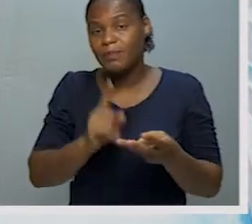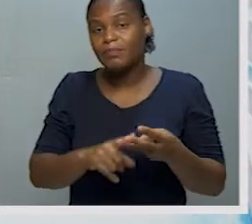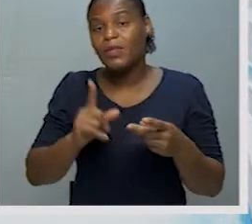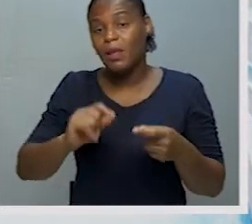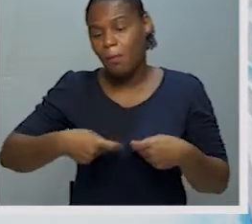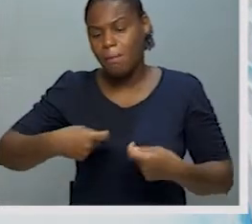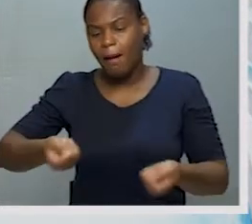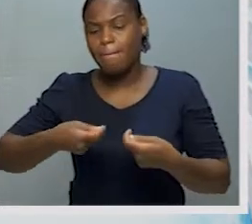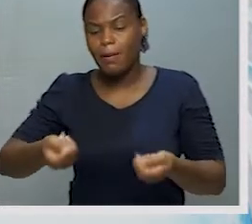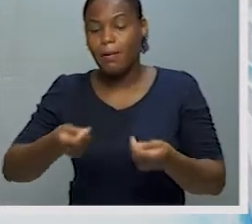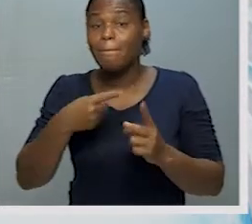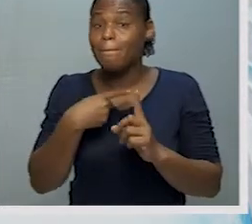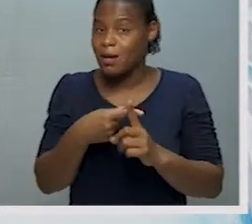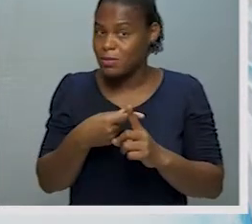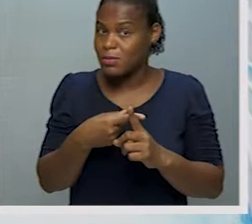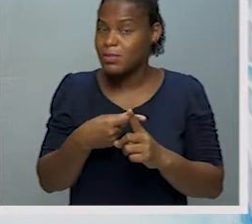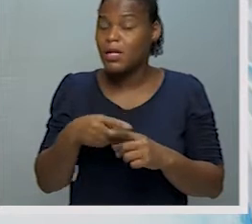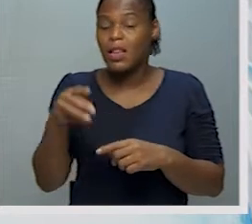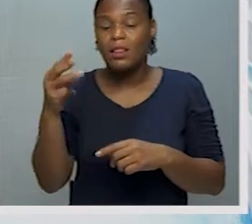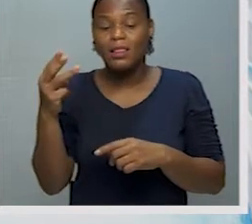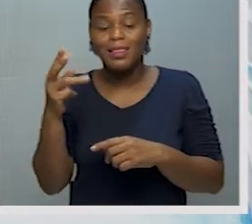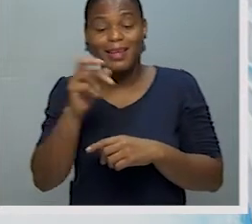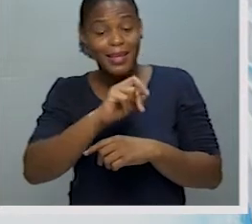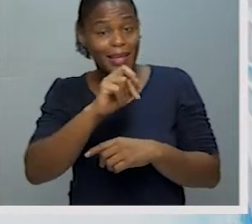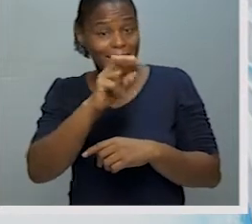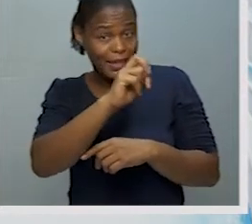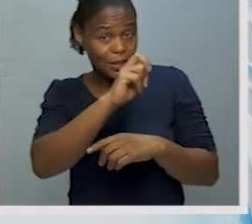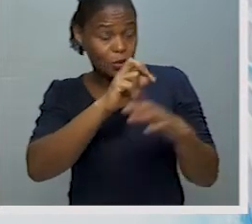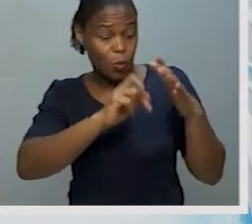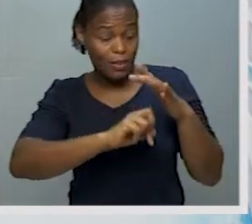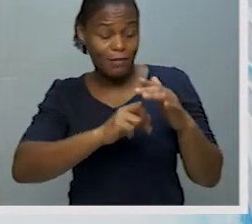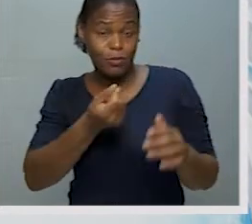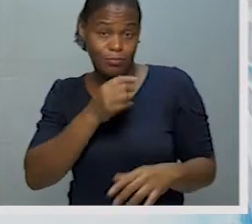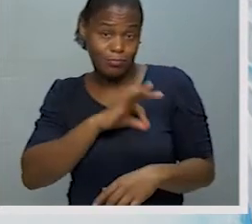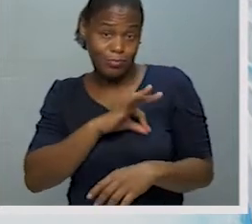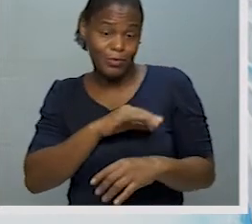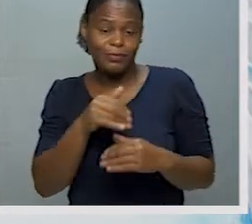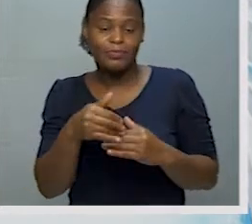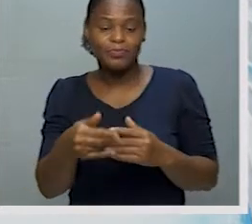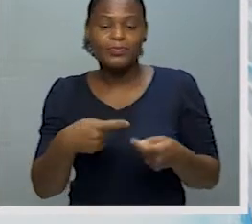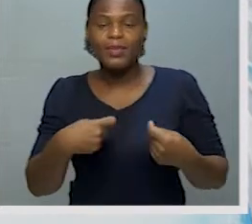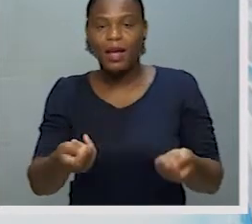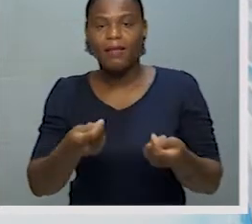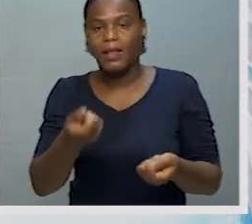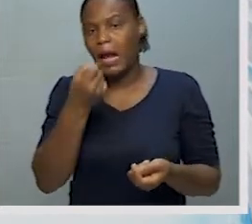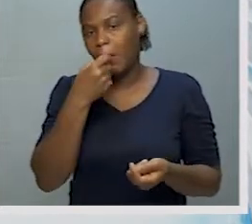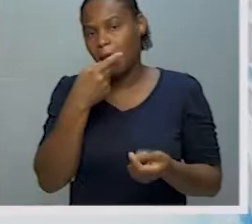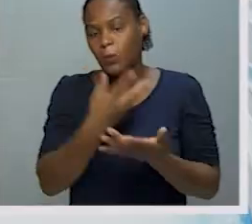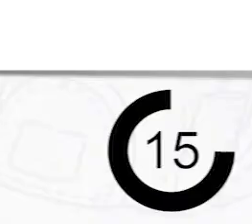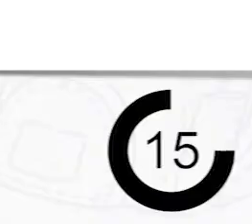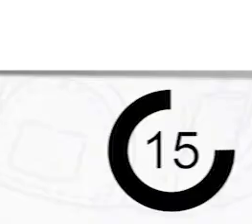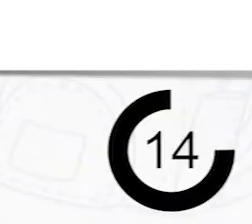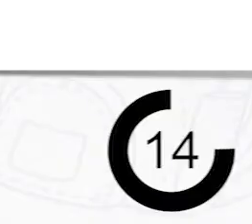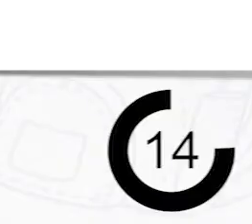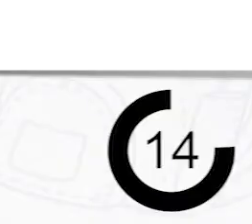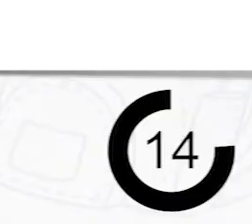e também gastou, então, mais 3/8 do seu salário foram gastas com remédios.